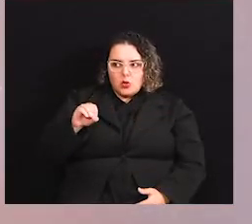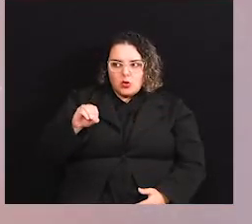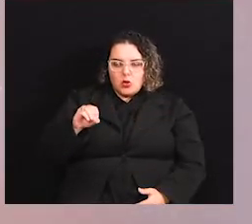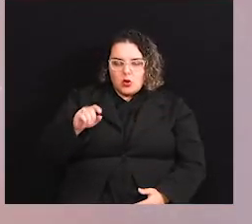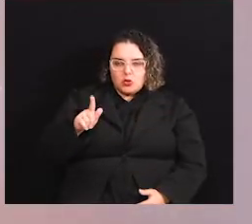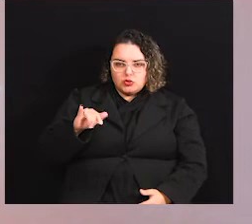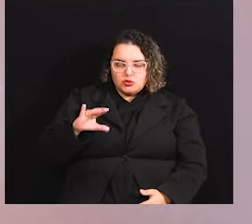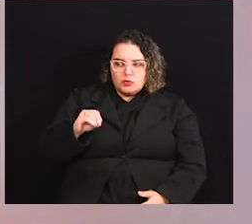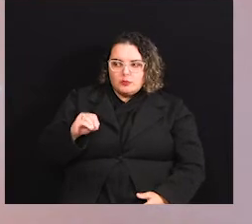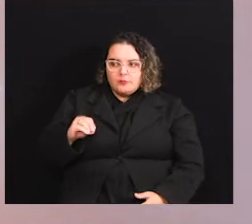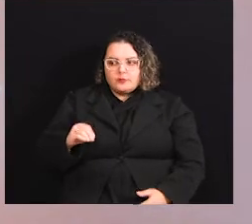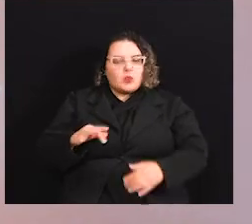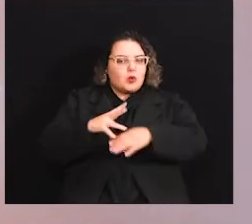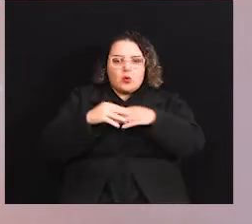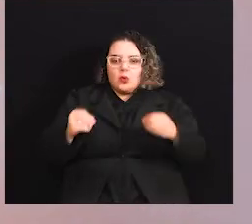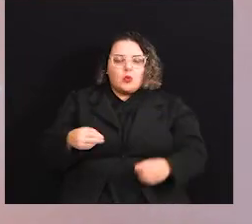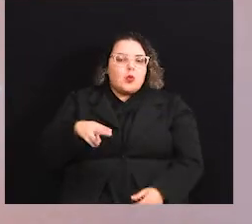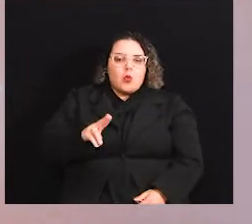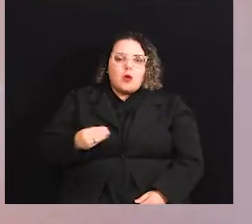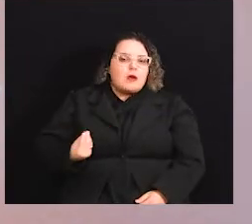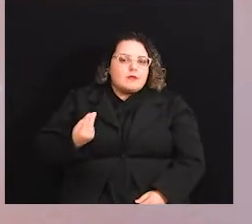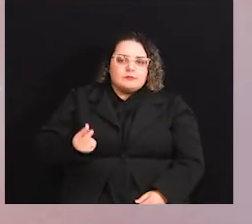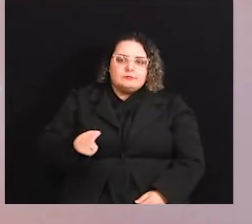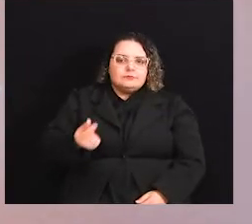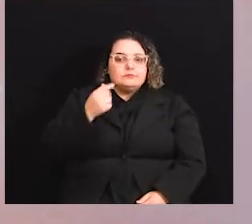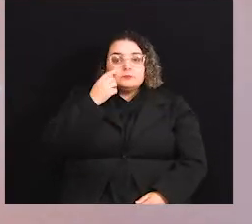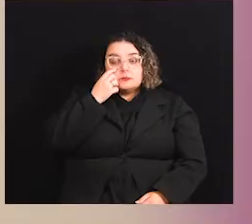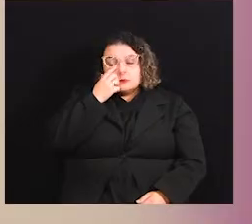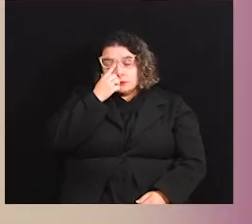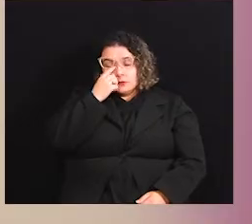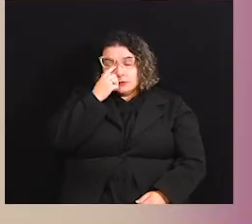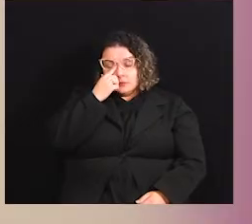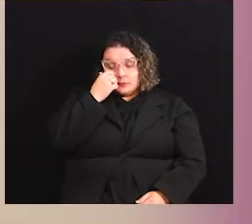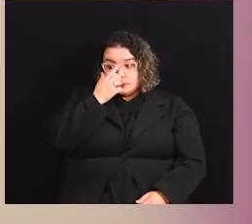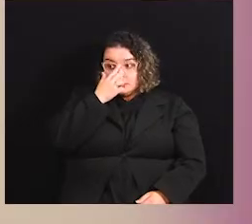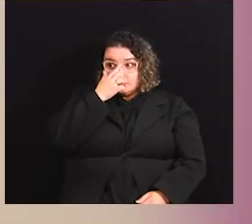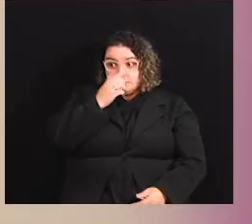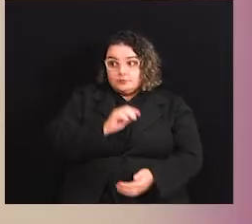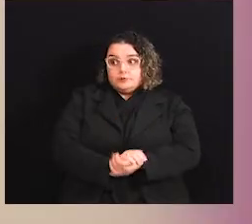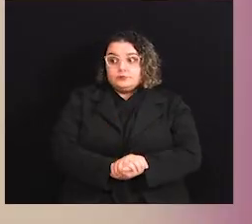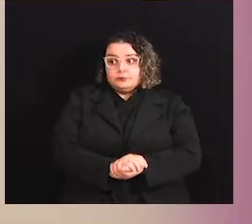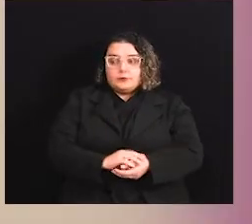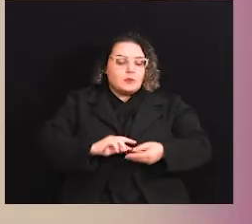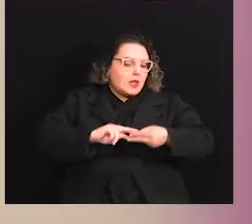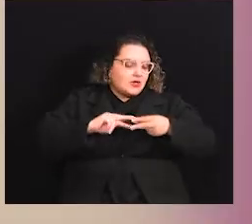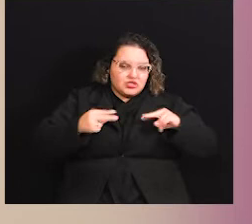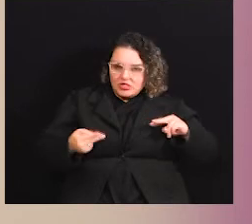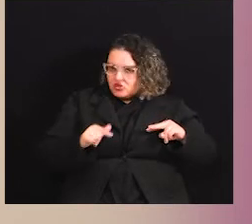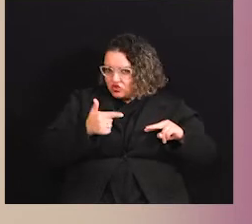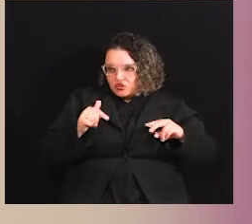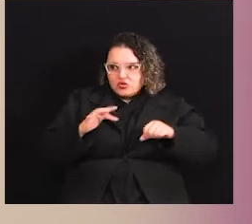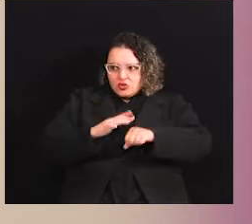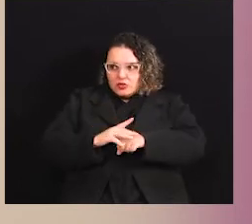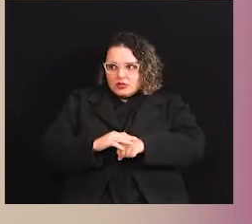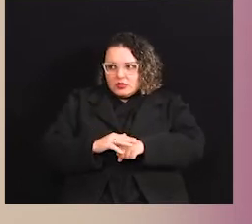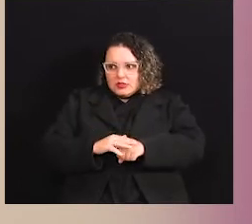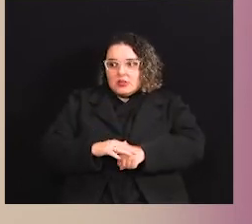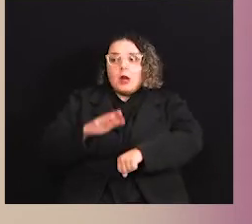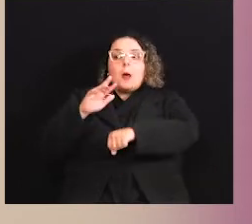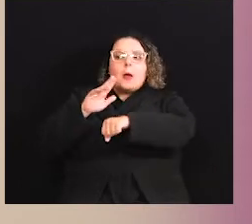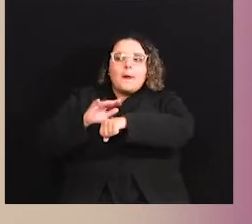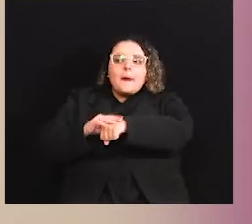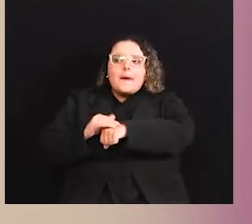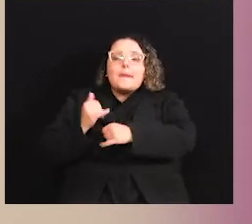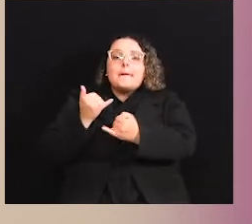cura dessa intolerância ou é o resto da vida, doutor? A genética não tem cura. As